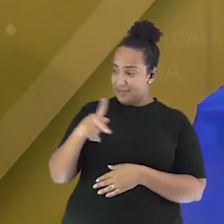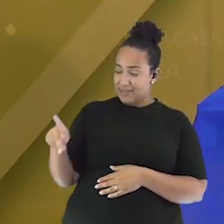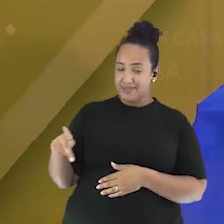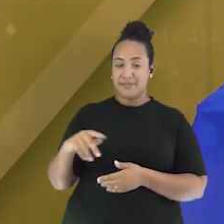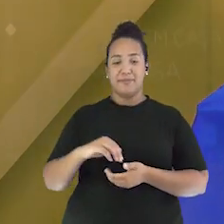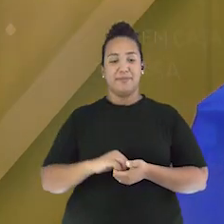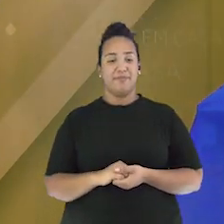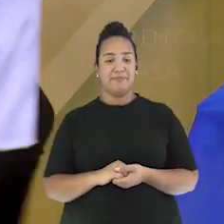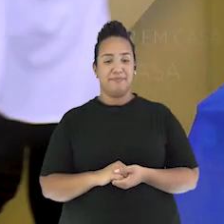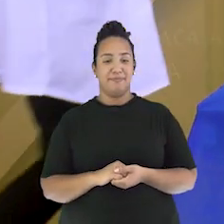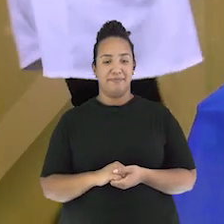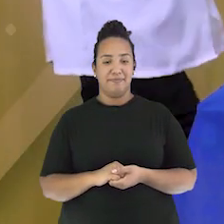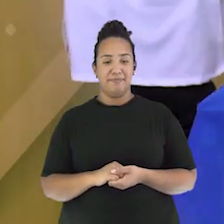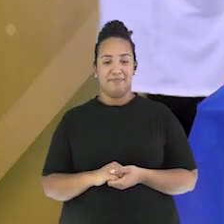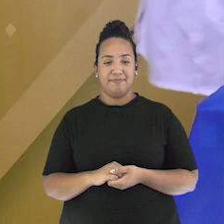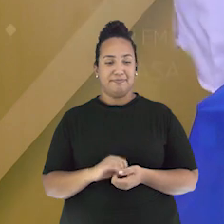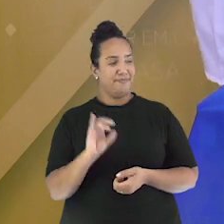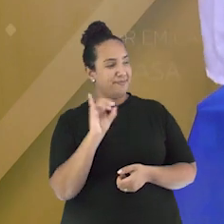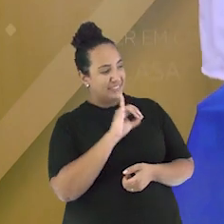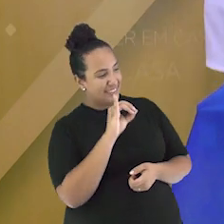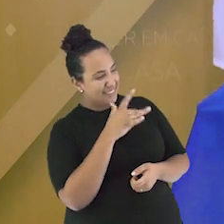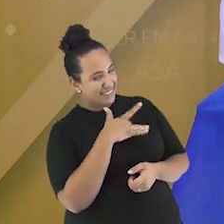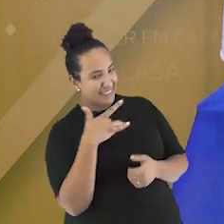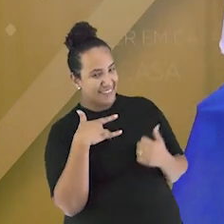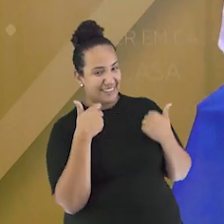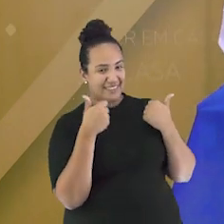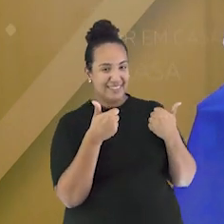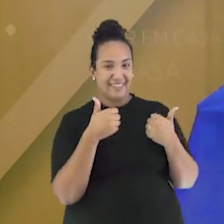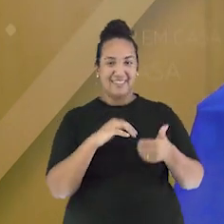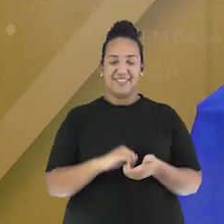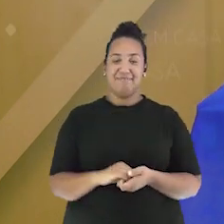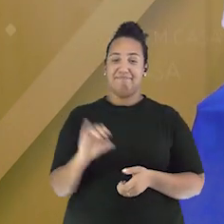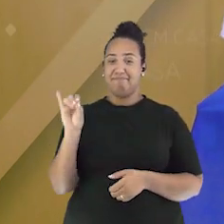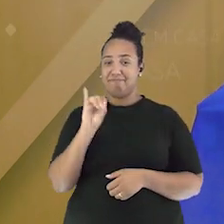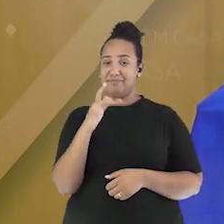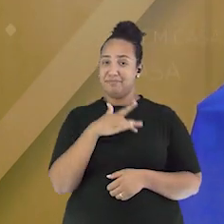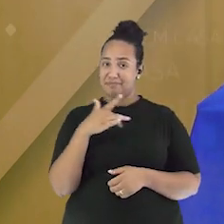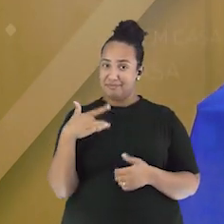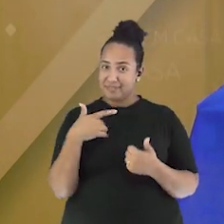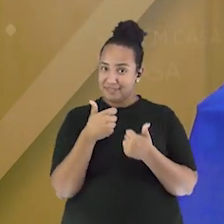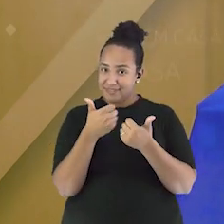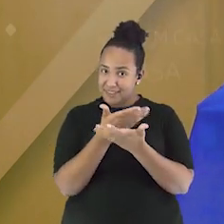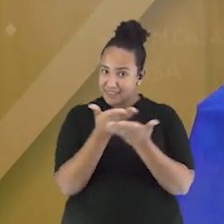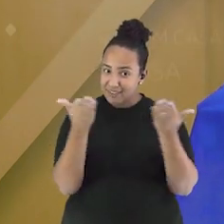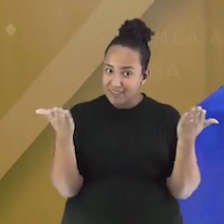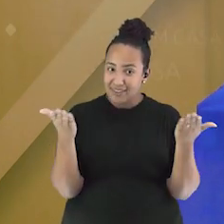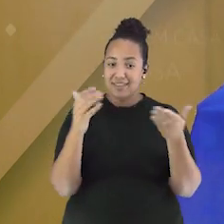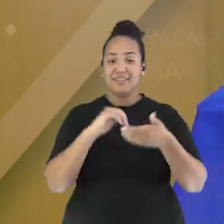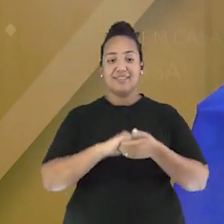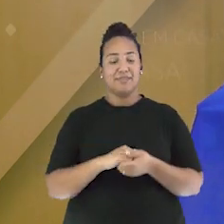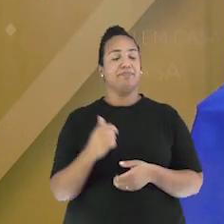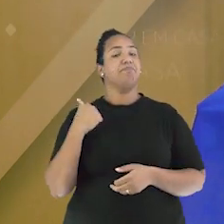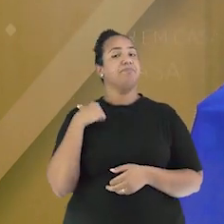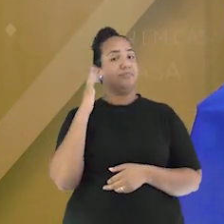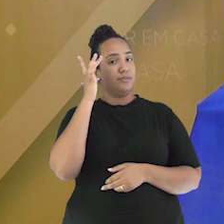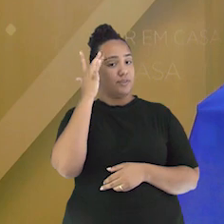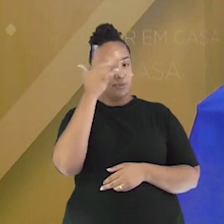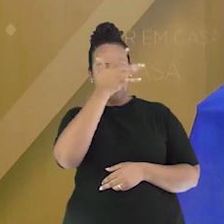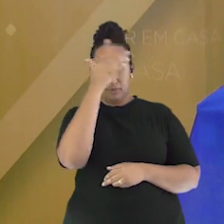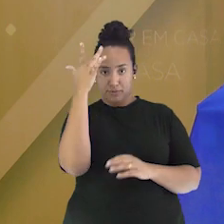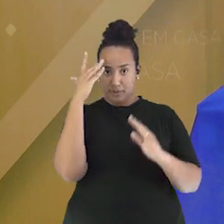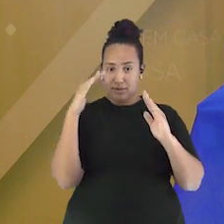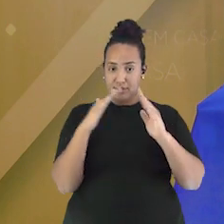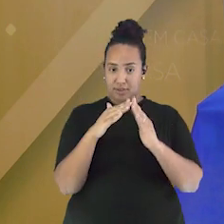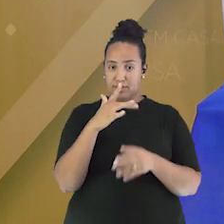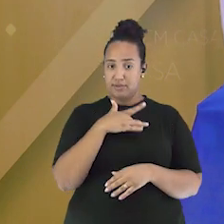Stefano! E aí, tudo bem? Tudo bom? Tudo bem com vocês? Eu acredito que a galera de casa